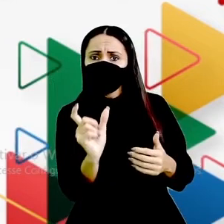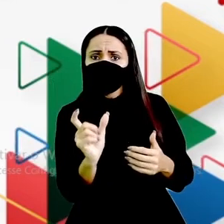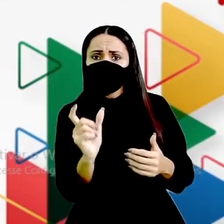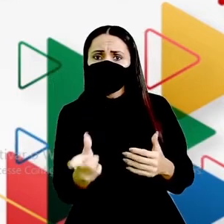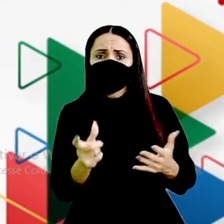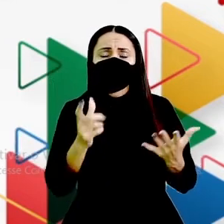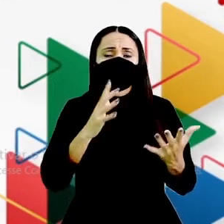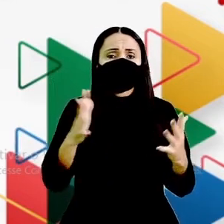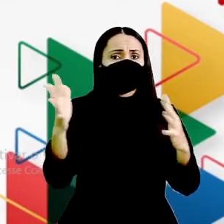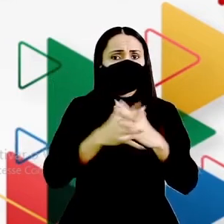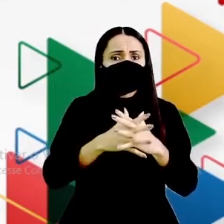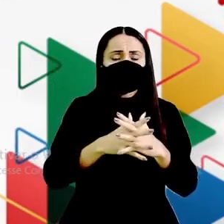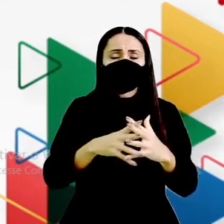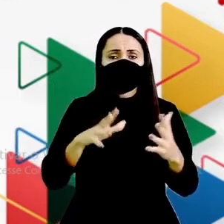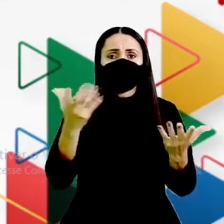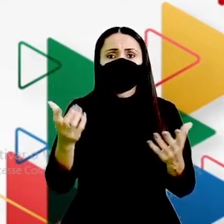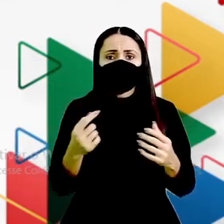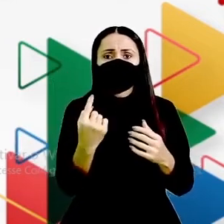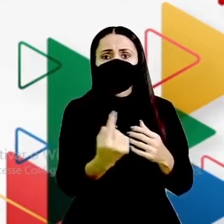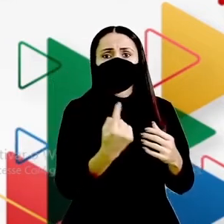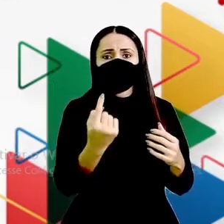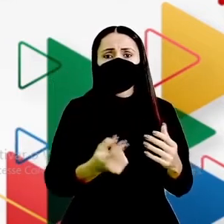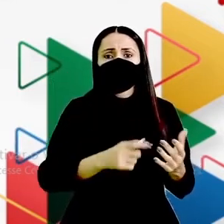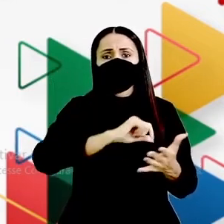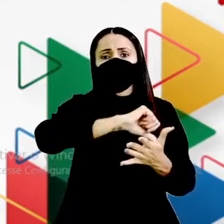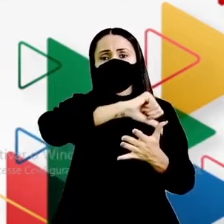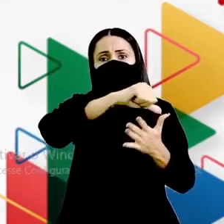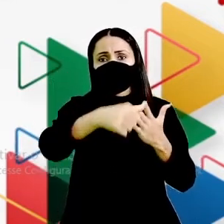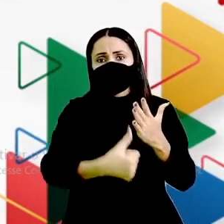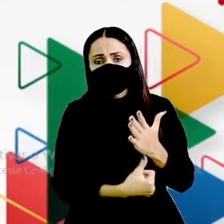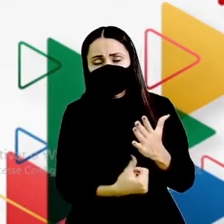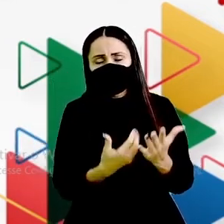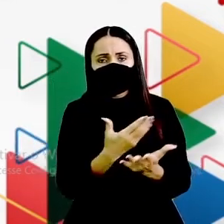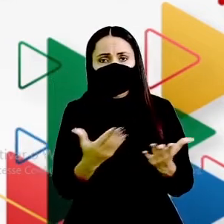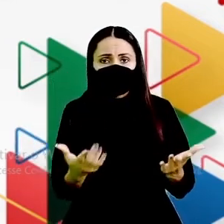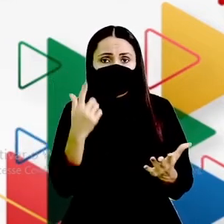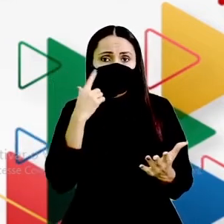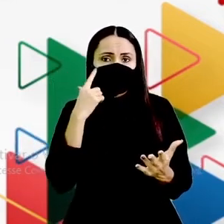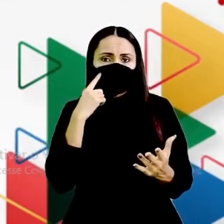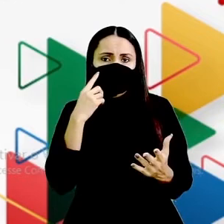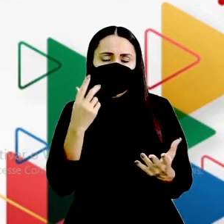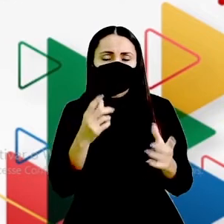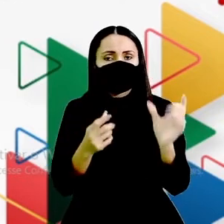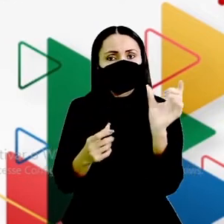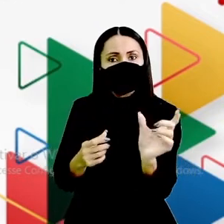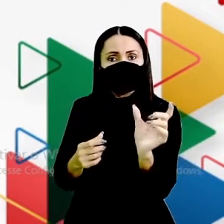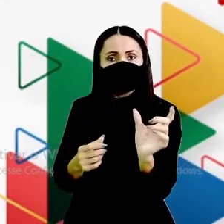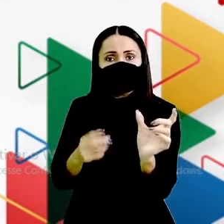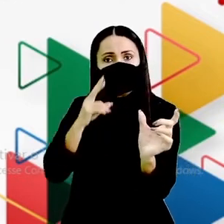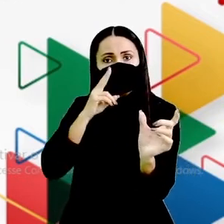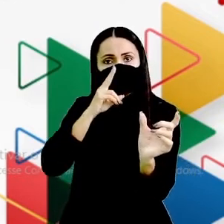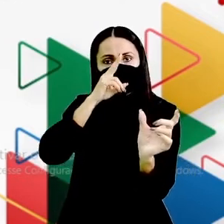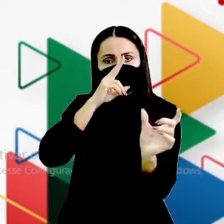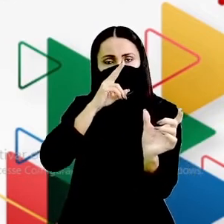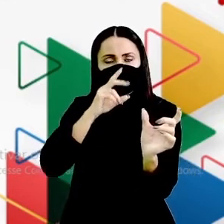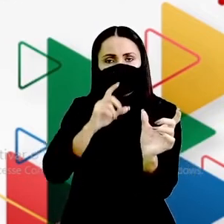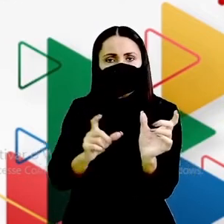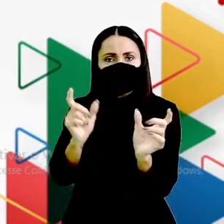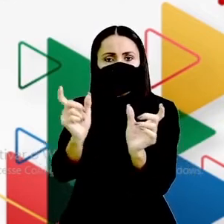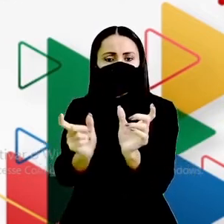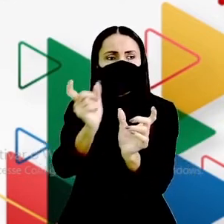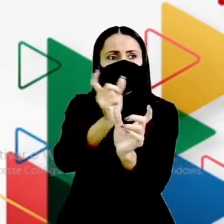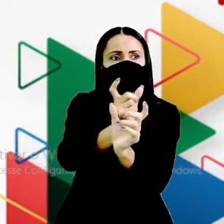não importa. Lembrando que a proparoxítona tem como sílaba tônica, a sílaba mais forte, a antepenúltima e o que vier antes